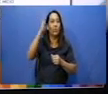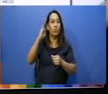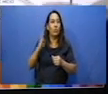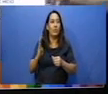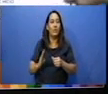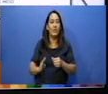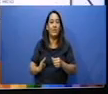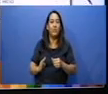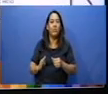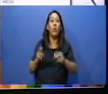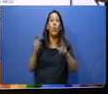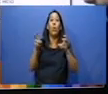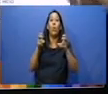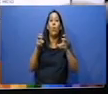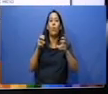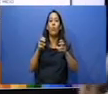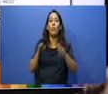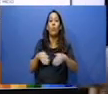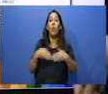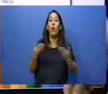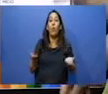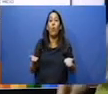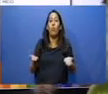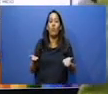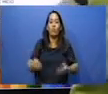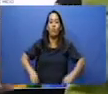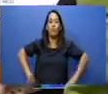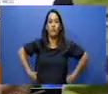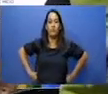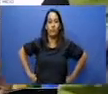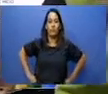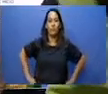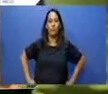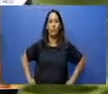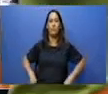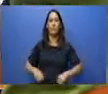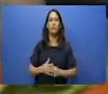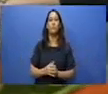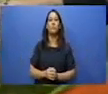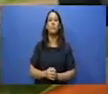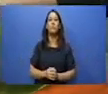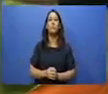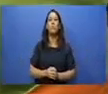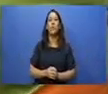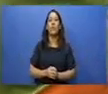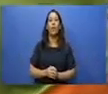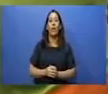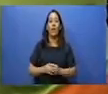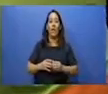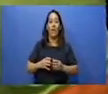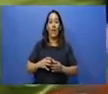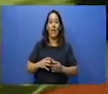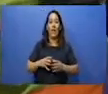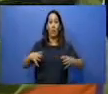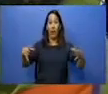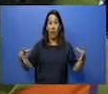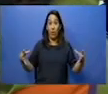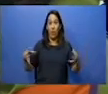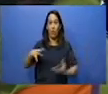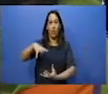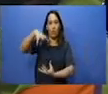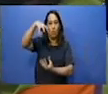o assunto? O ovo de Páscoa. Mas era qualquer ovo de Páscoa? Não, era o